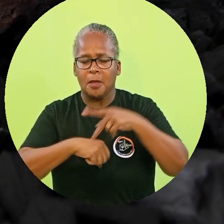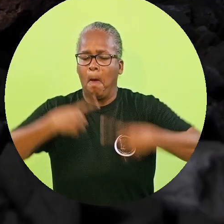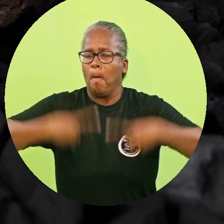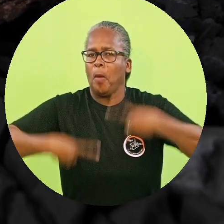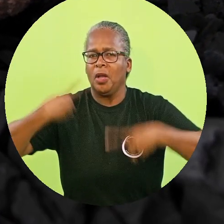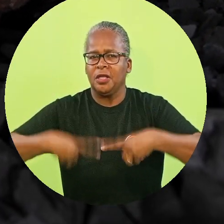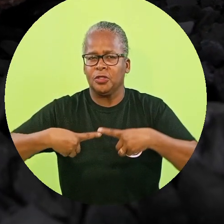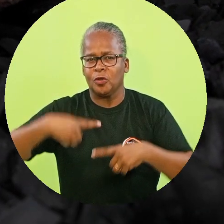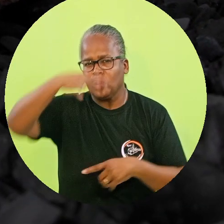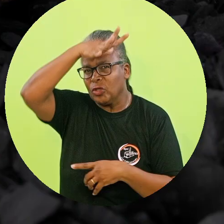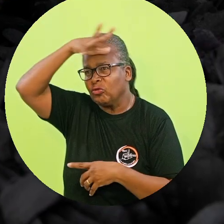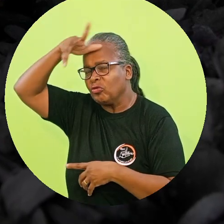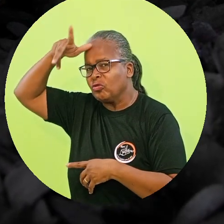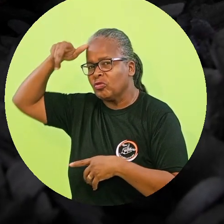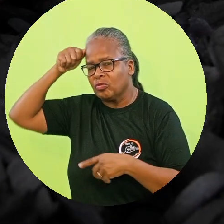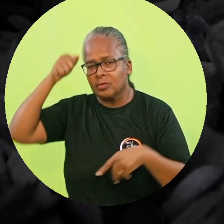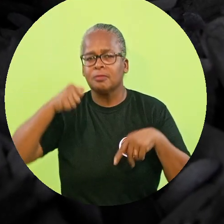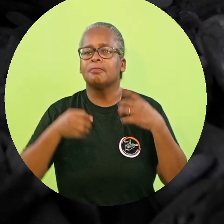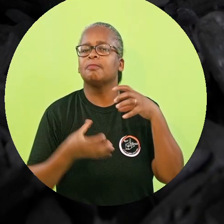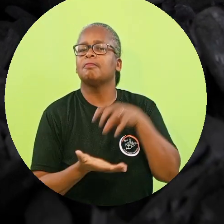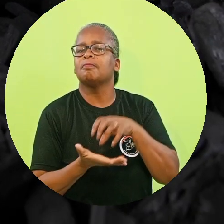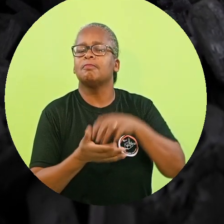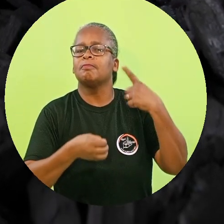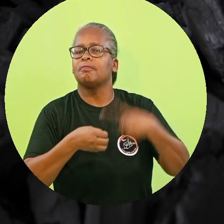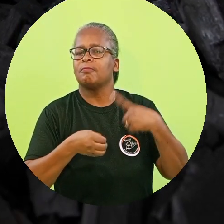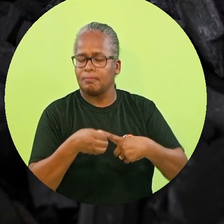fogo que consome memórias indígenas e arquivos históricos.